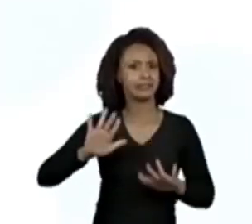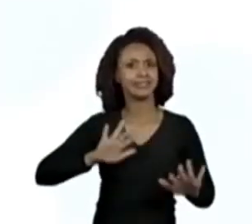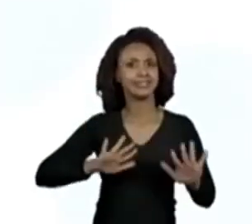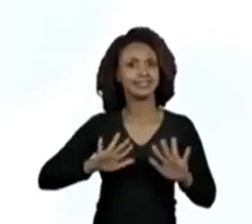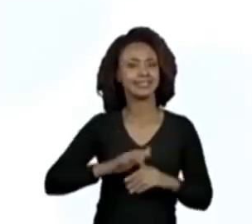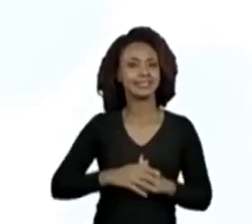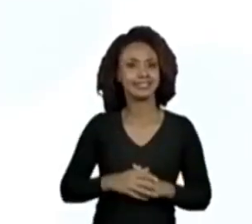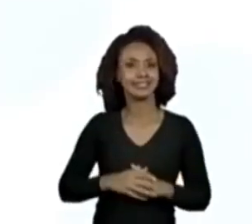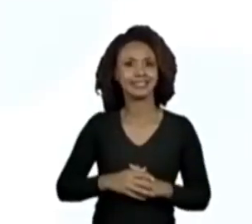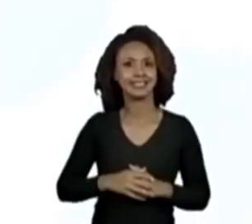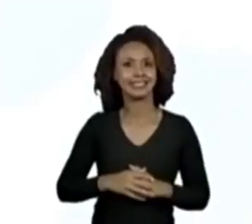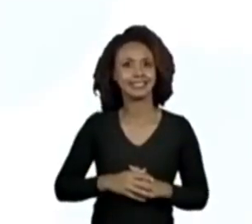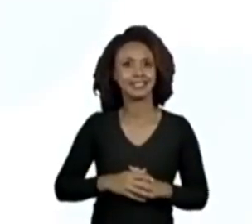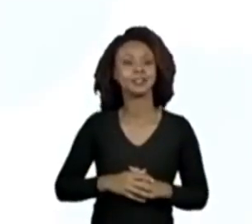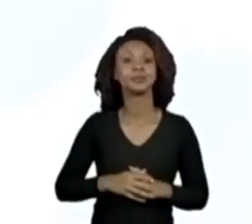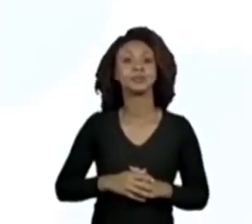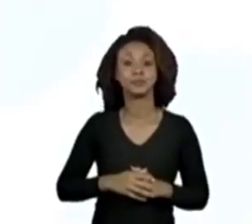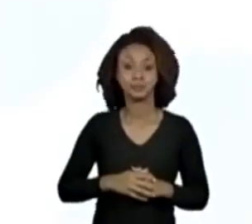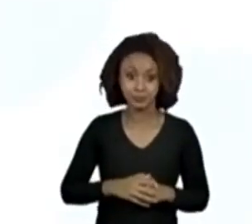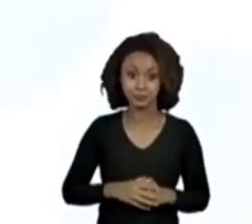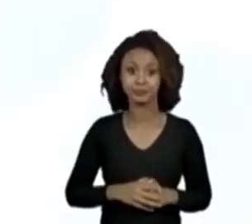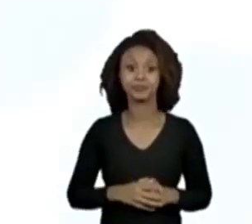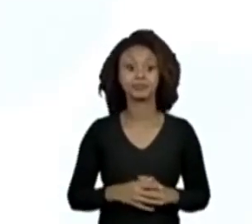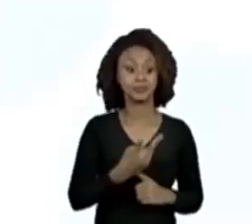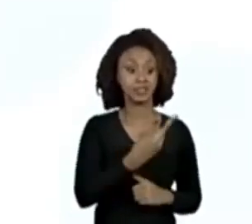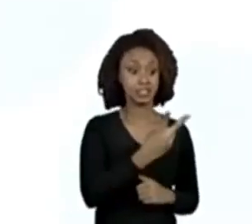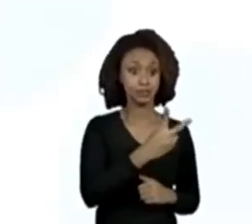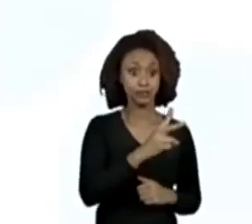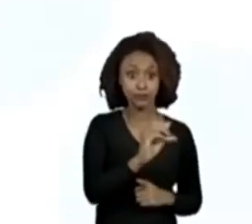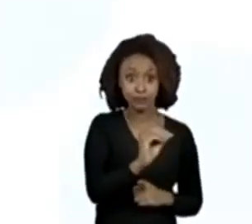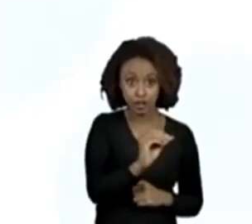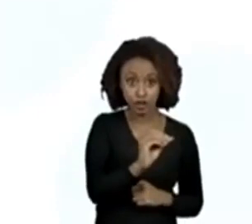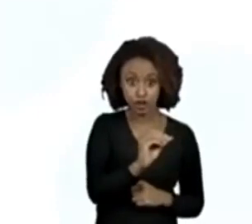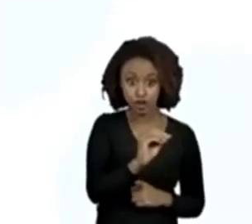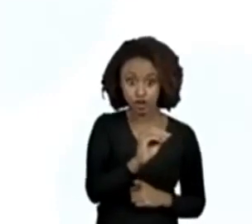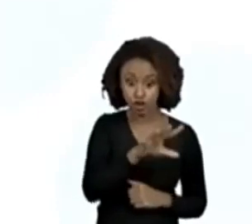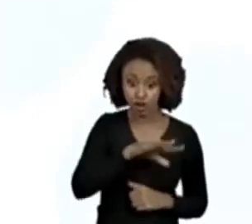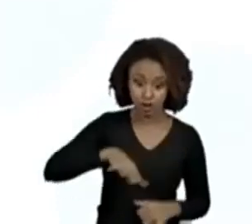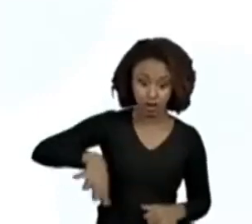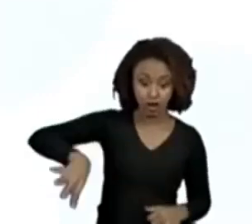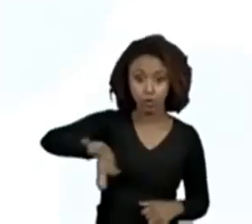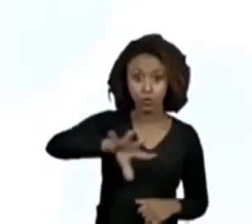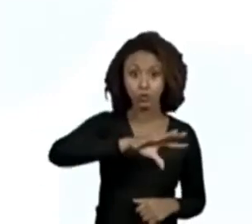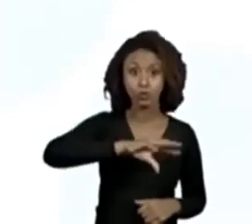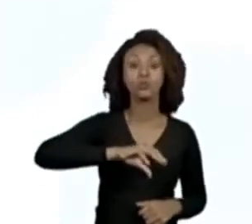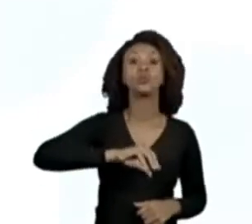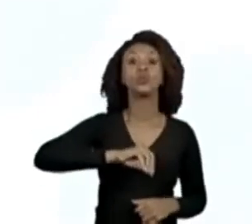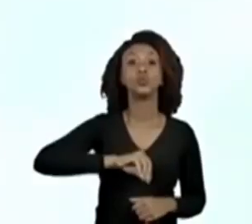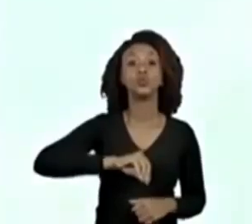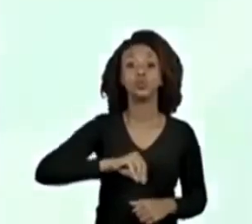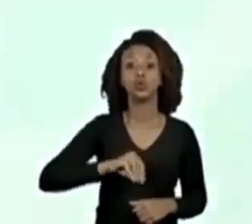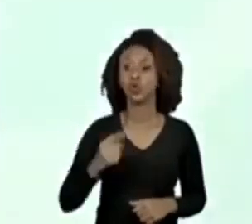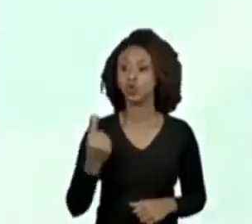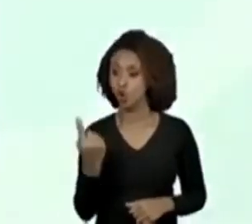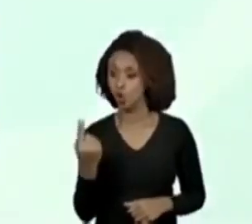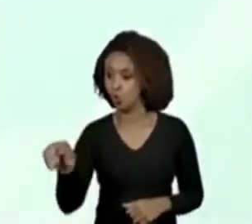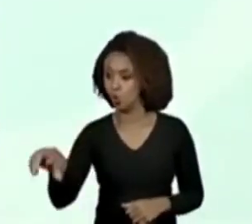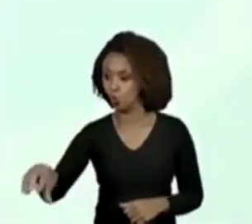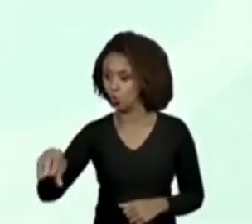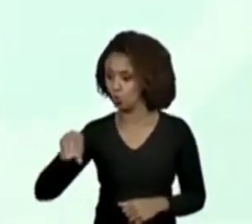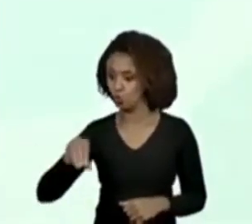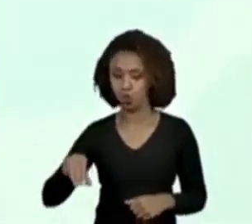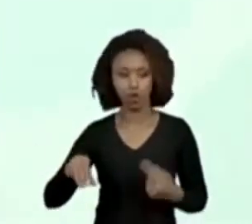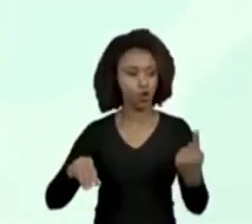Pro. 20 pães ao todo, eu tiraria um pão de cada assadeira, então 2